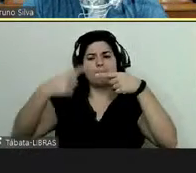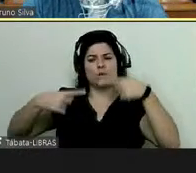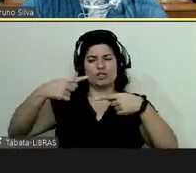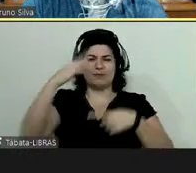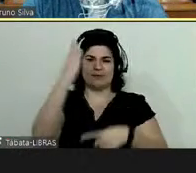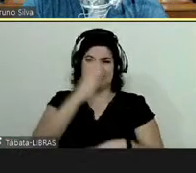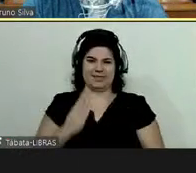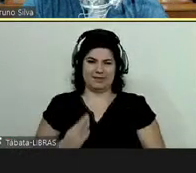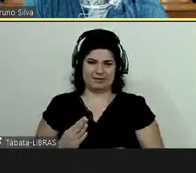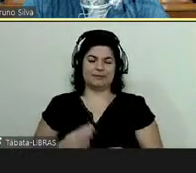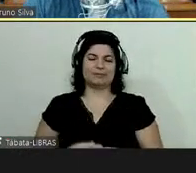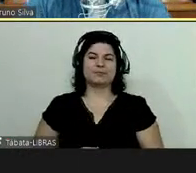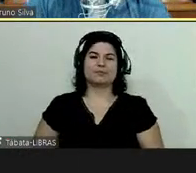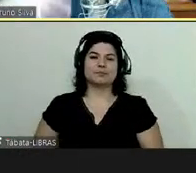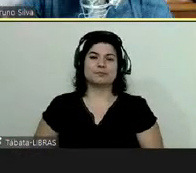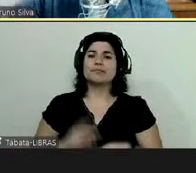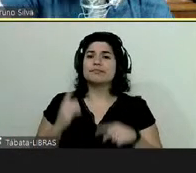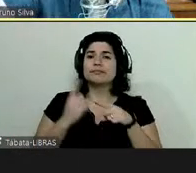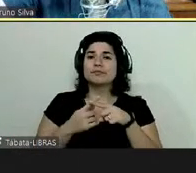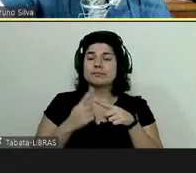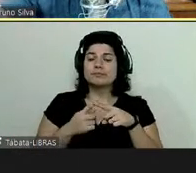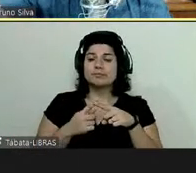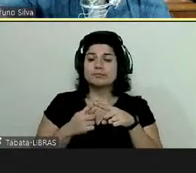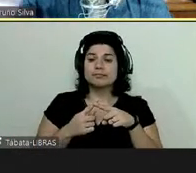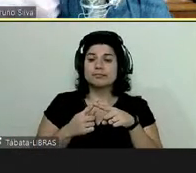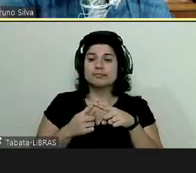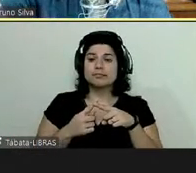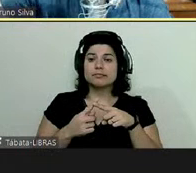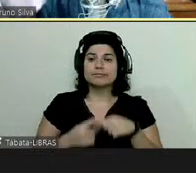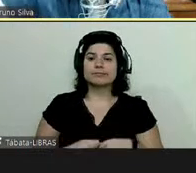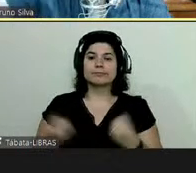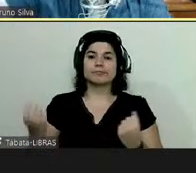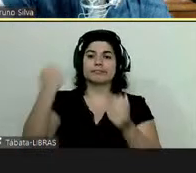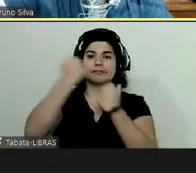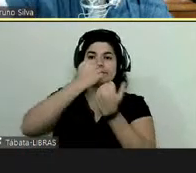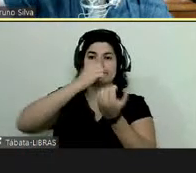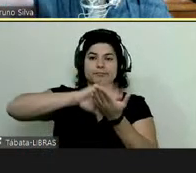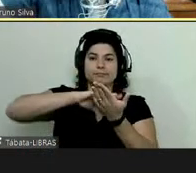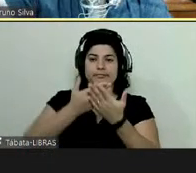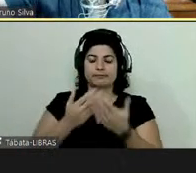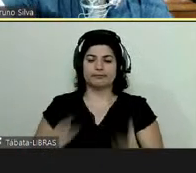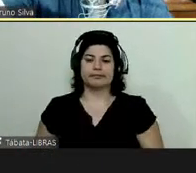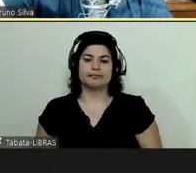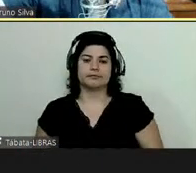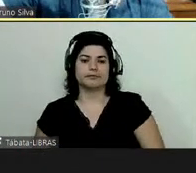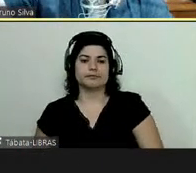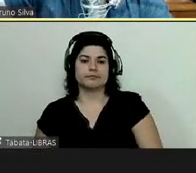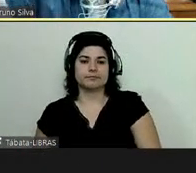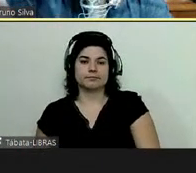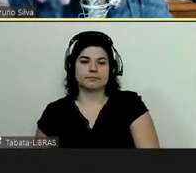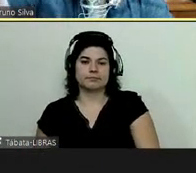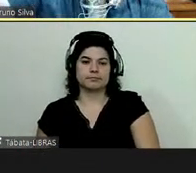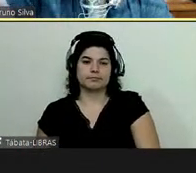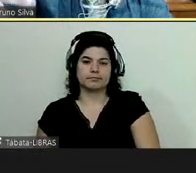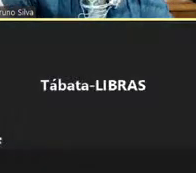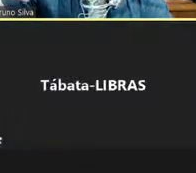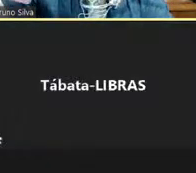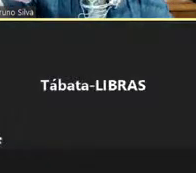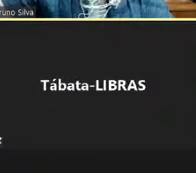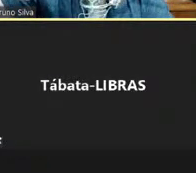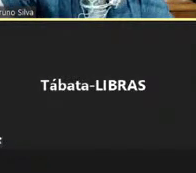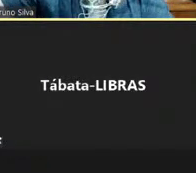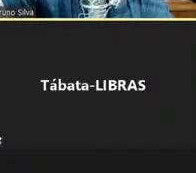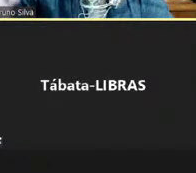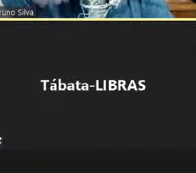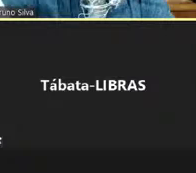vamos dizer assim porque porque historicamente os municípios sempre pareceram do mal a vida das pessoas